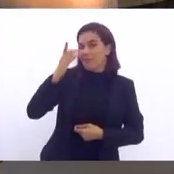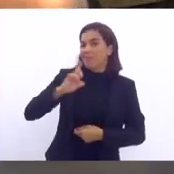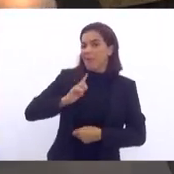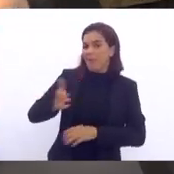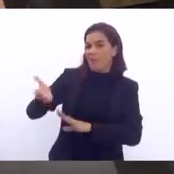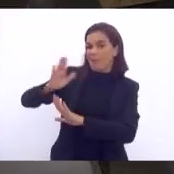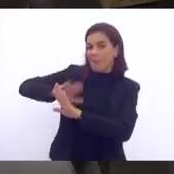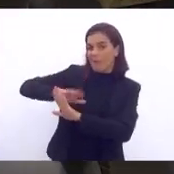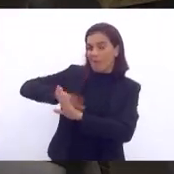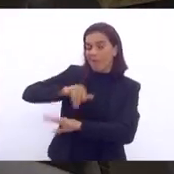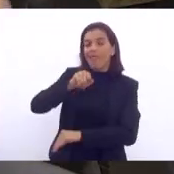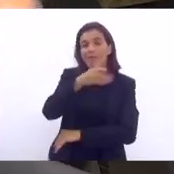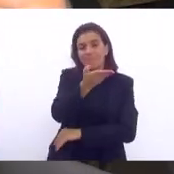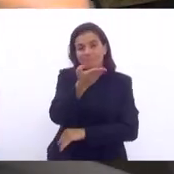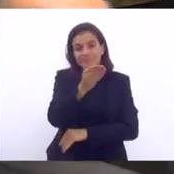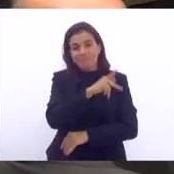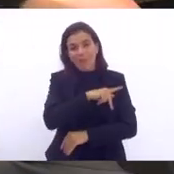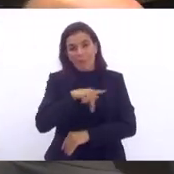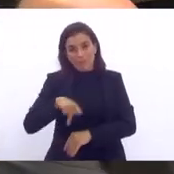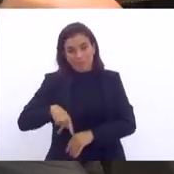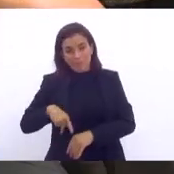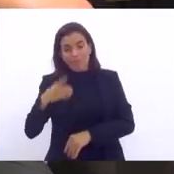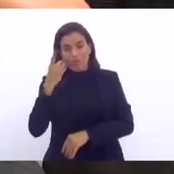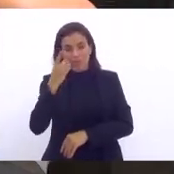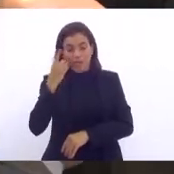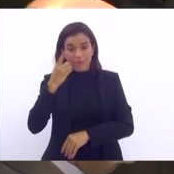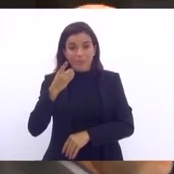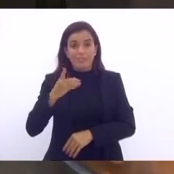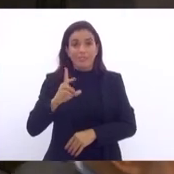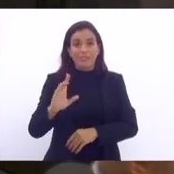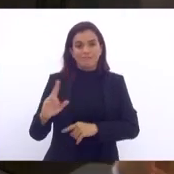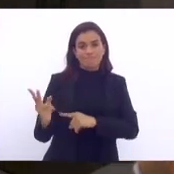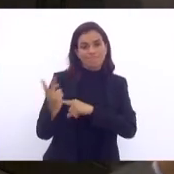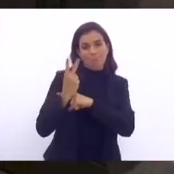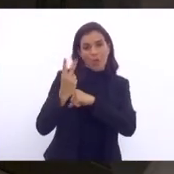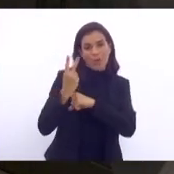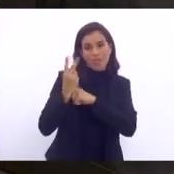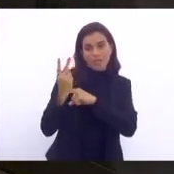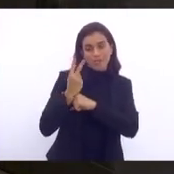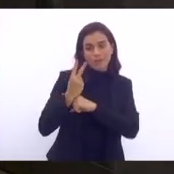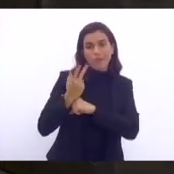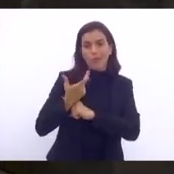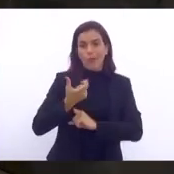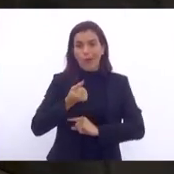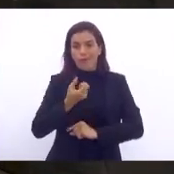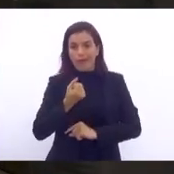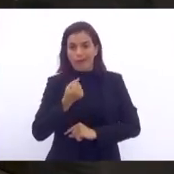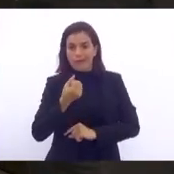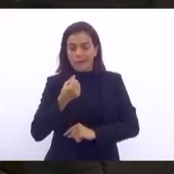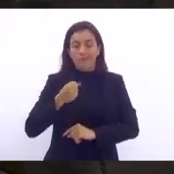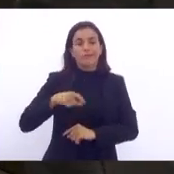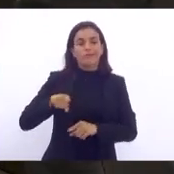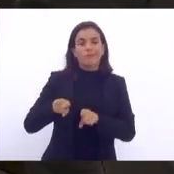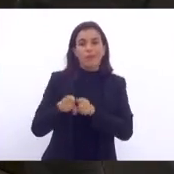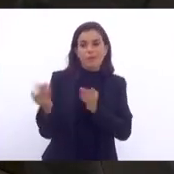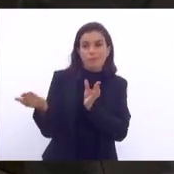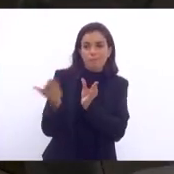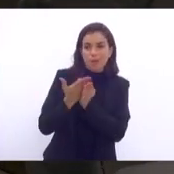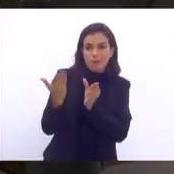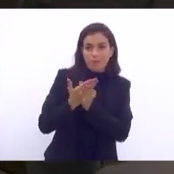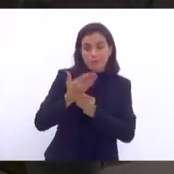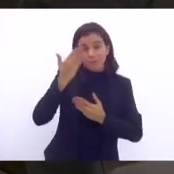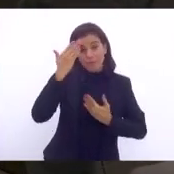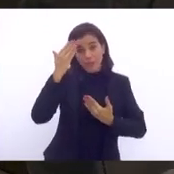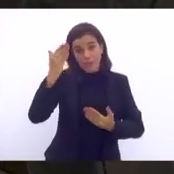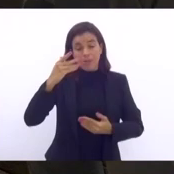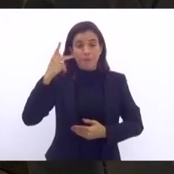permitiu e nos salvaguardou de muita covardia, ameaças, retaliações e processos. Agradecer ao procurador da casa, Dr. Robson,